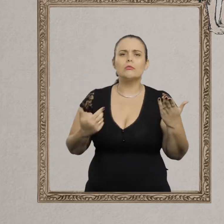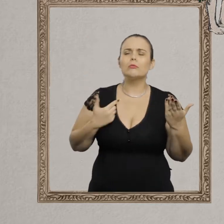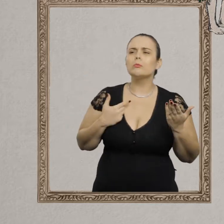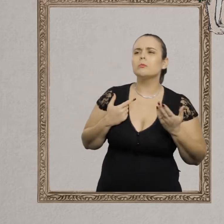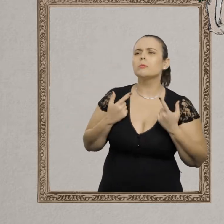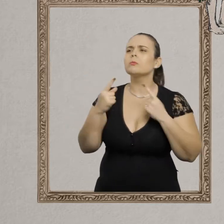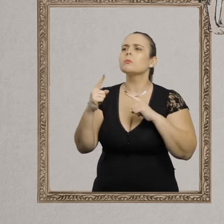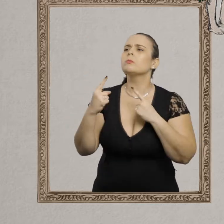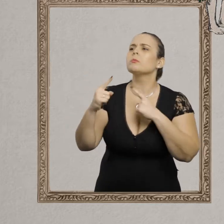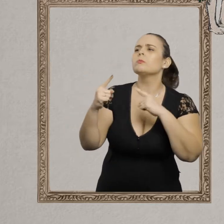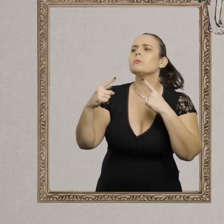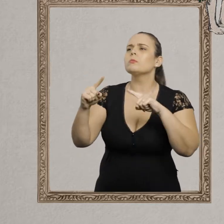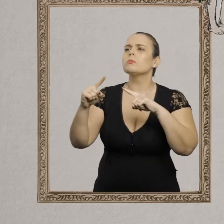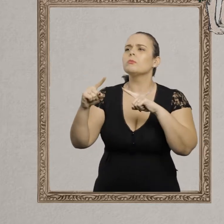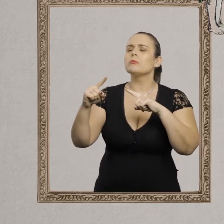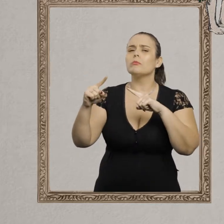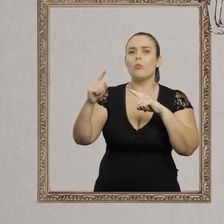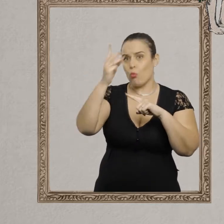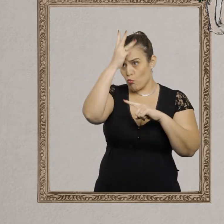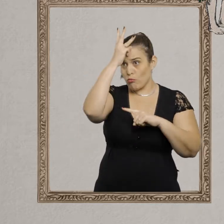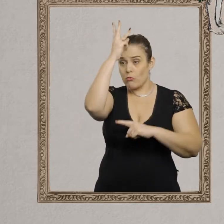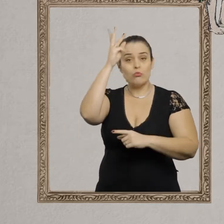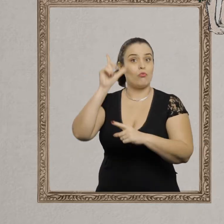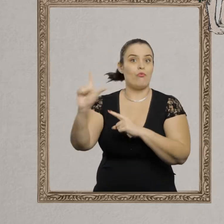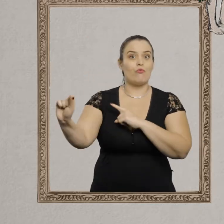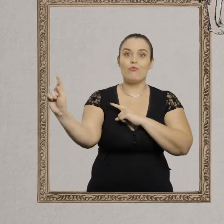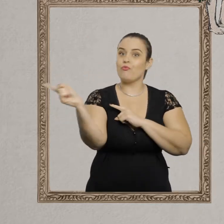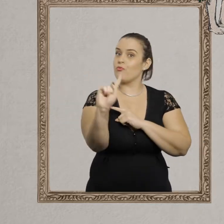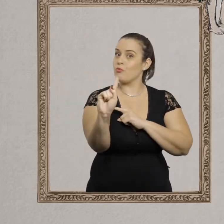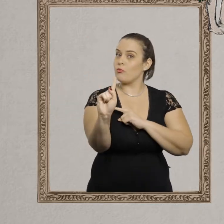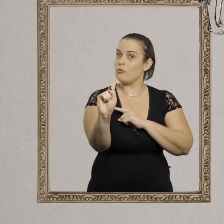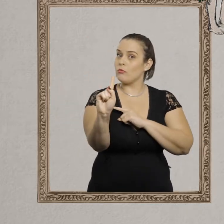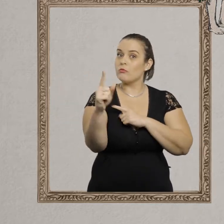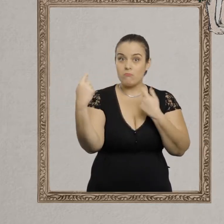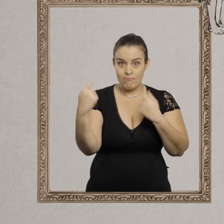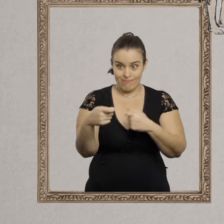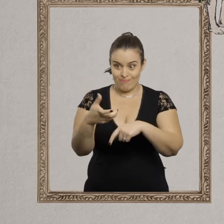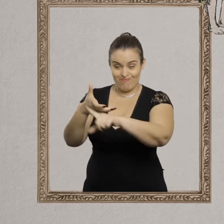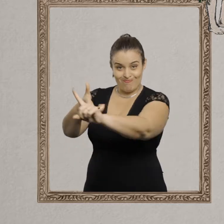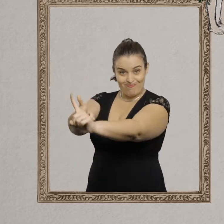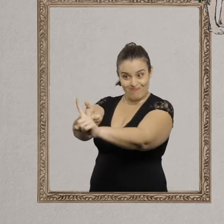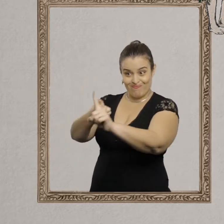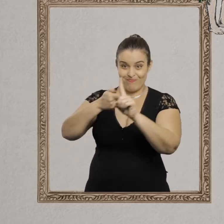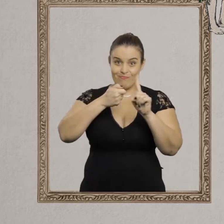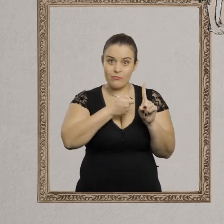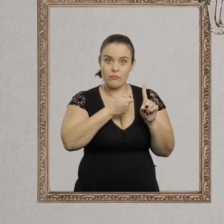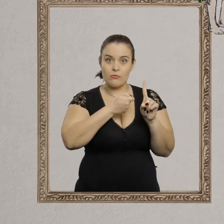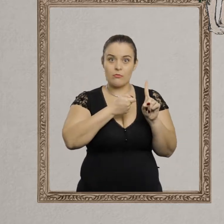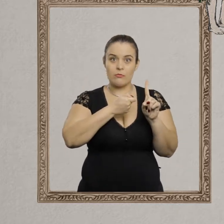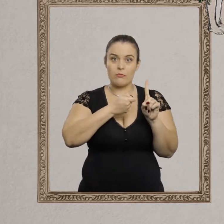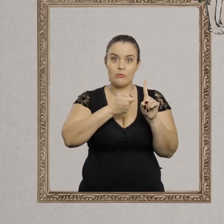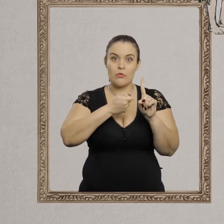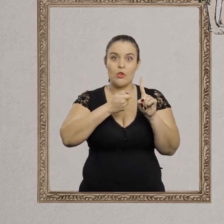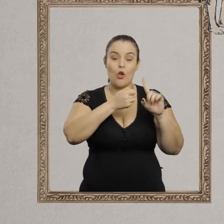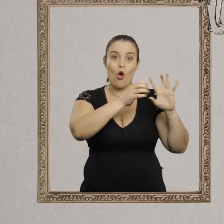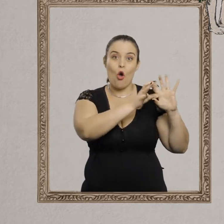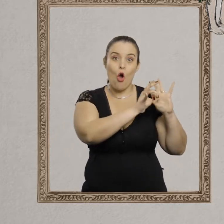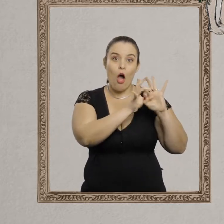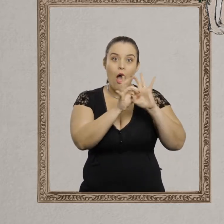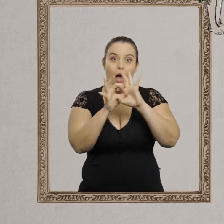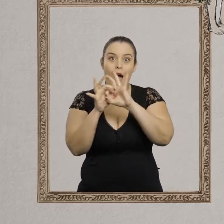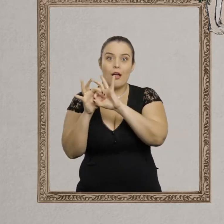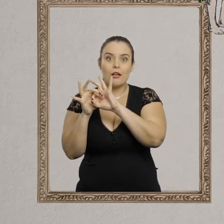começaram a ameaçar Wendy. Eles não queriam deixar Wendy ir embora. Eles queriam prender a Wendy e foram pegar